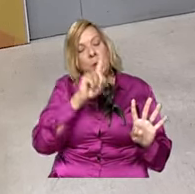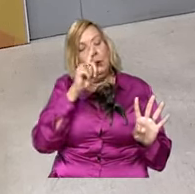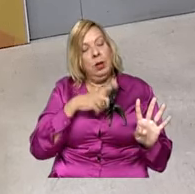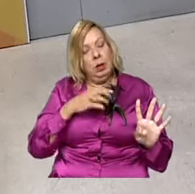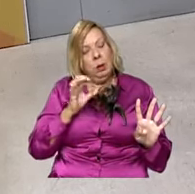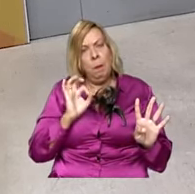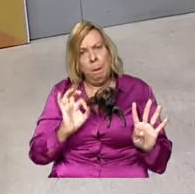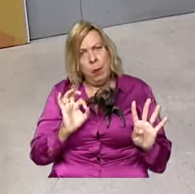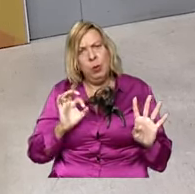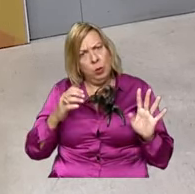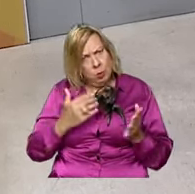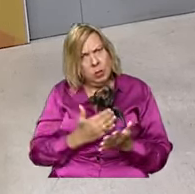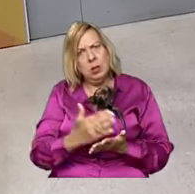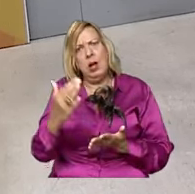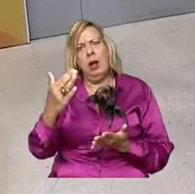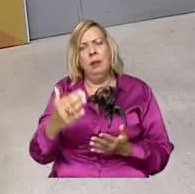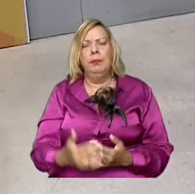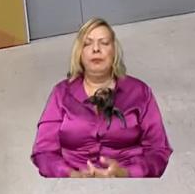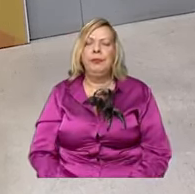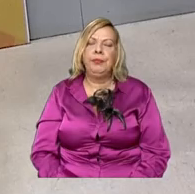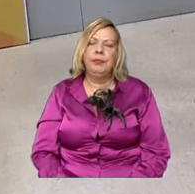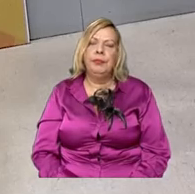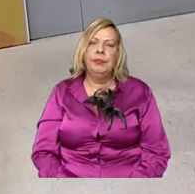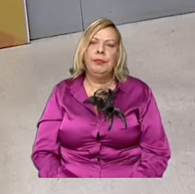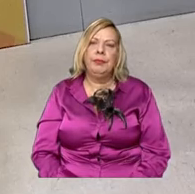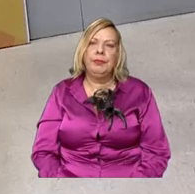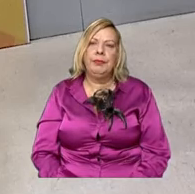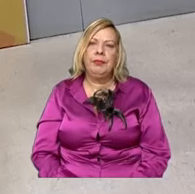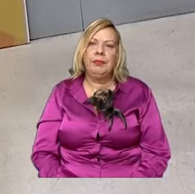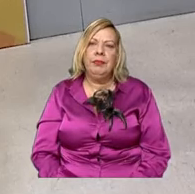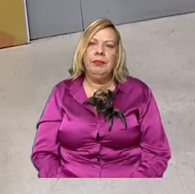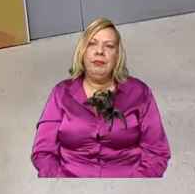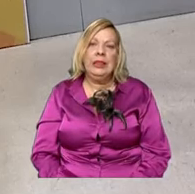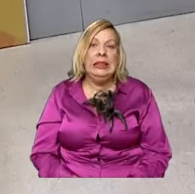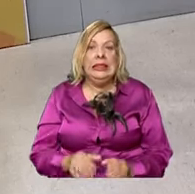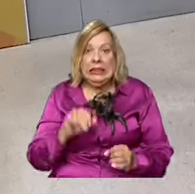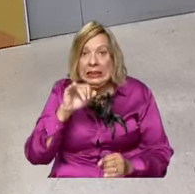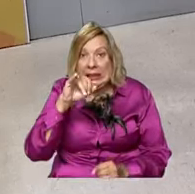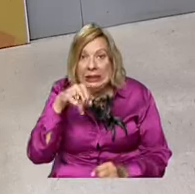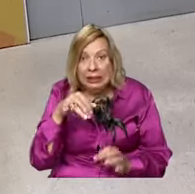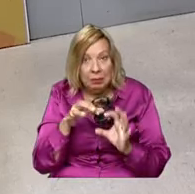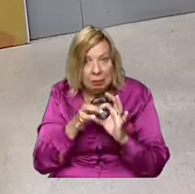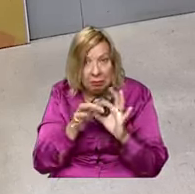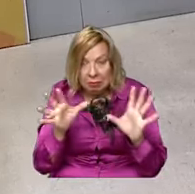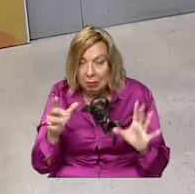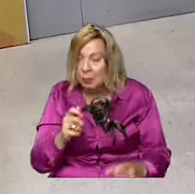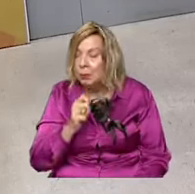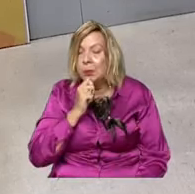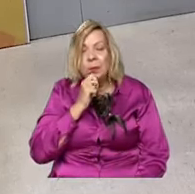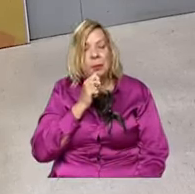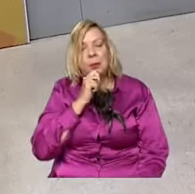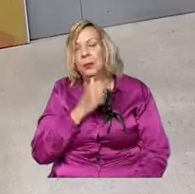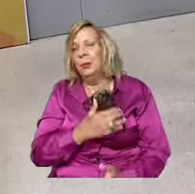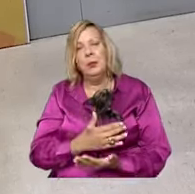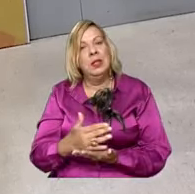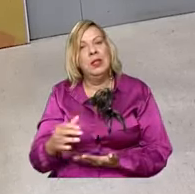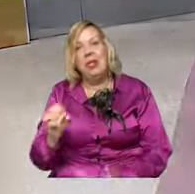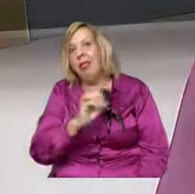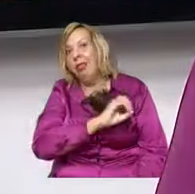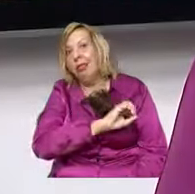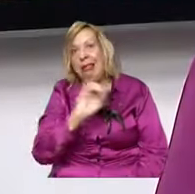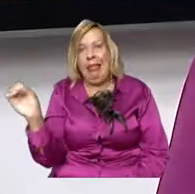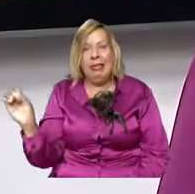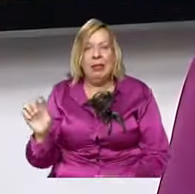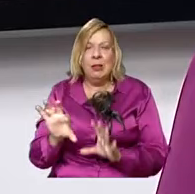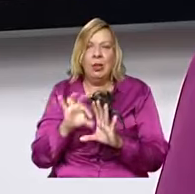gente pode começar, não é isso? Sem ela, sem essa autorização, a gente não pode dar início à realização dos sorteios,